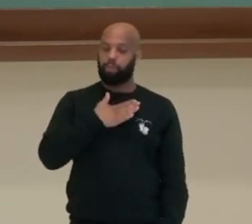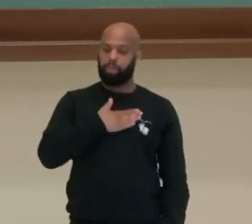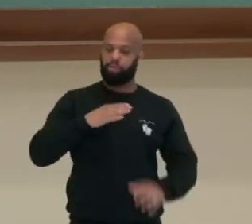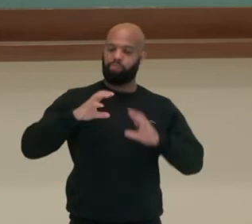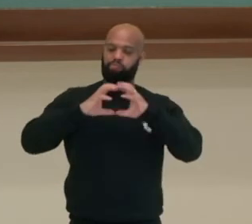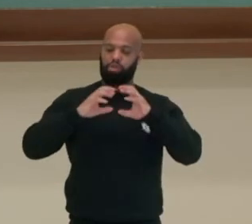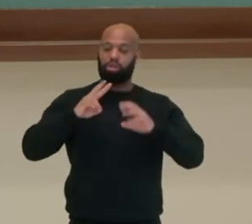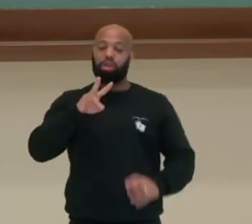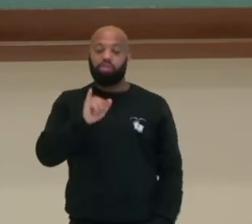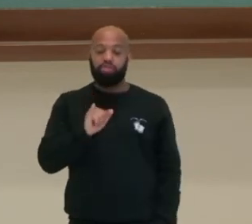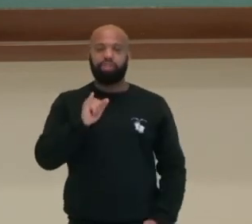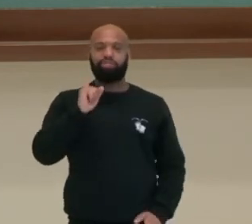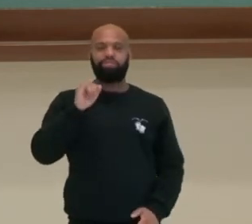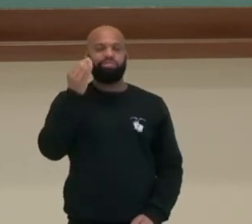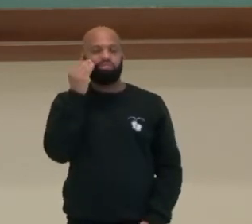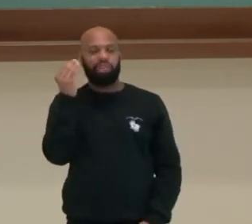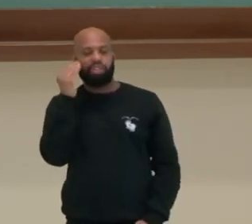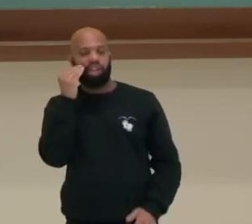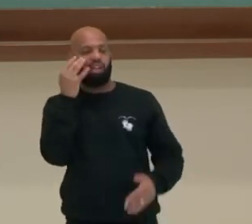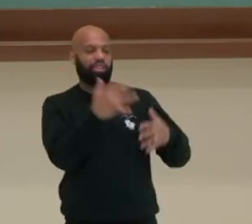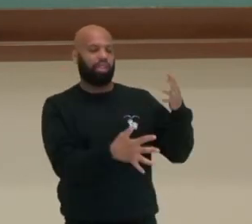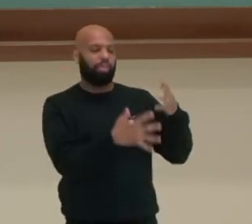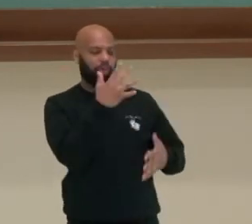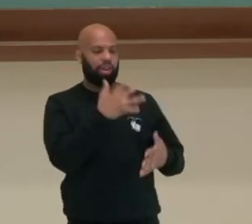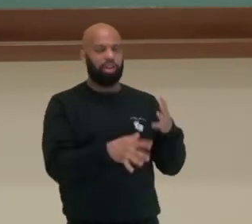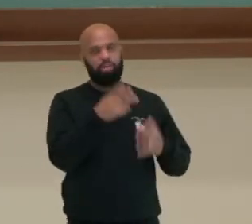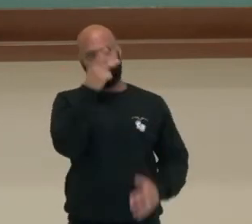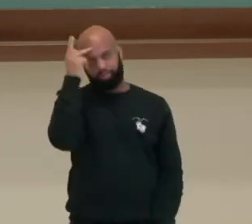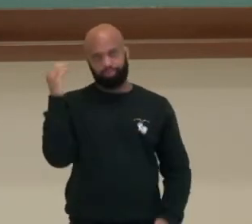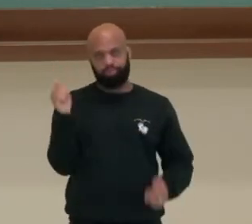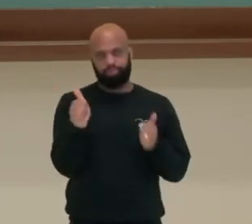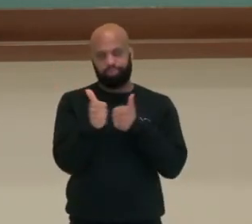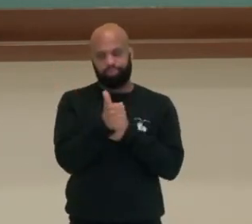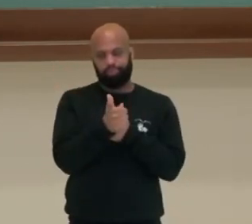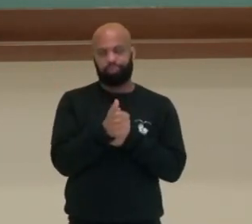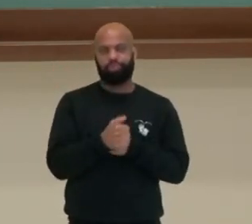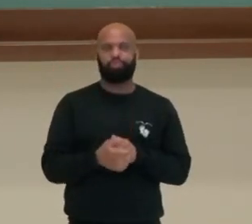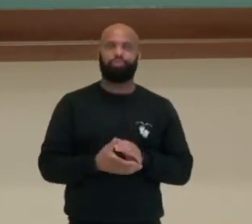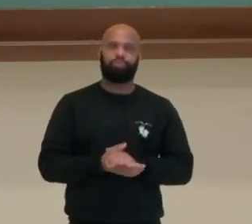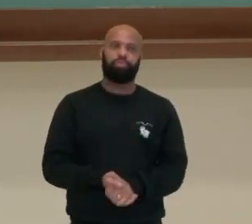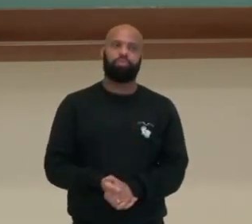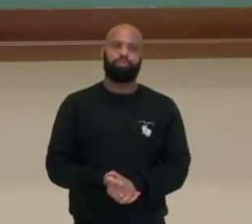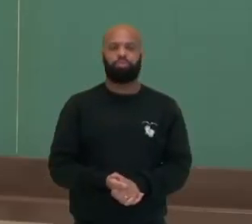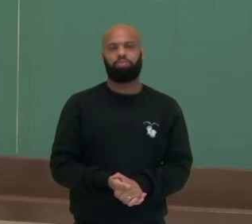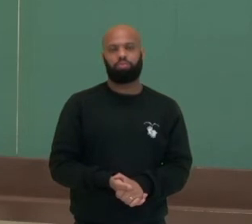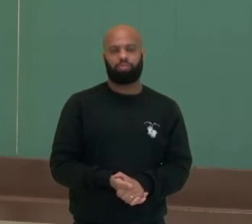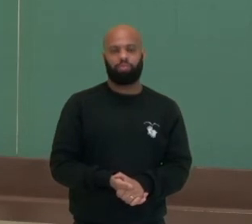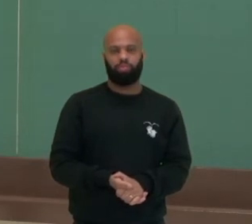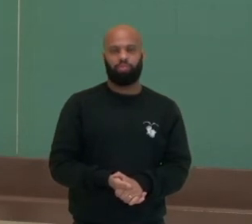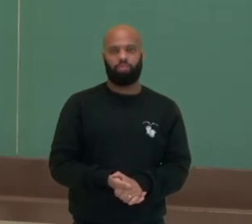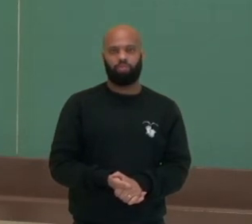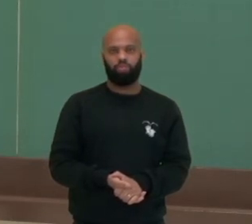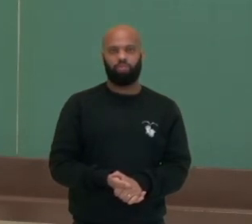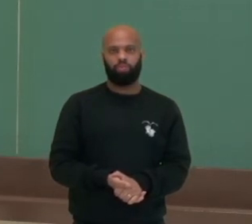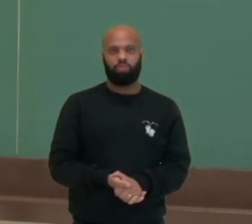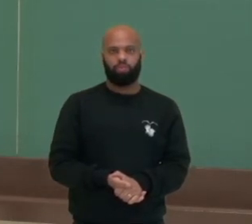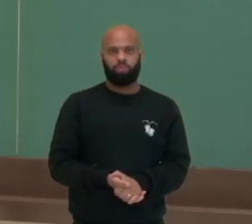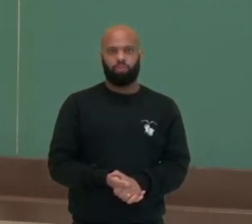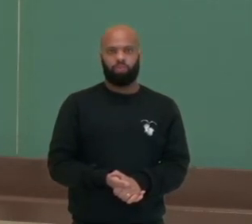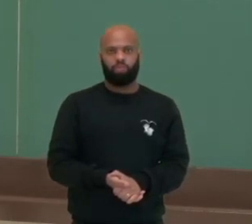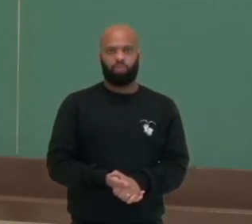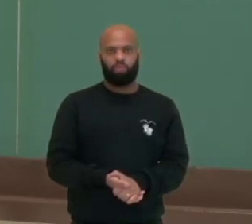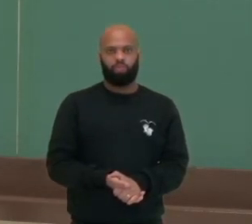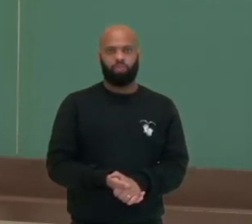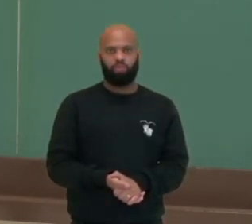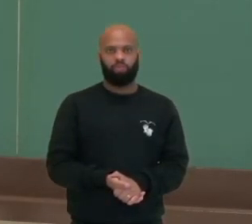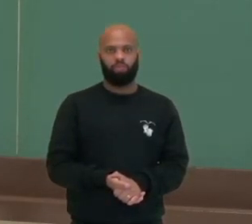para tirar a bola do adversário que está muito próxima do bolim, ok? Então isso faz com que a bocha seja um jogo